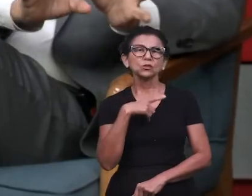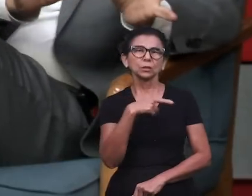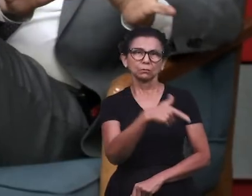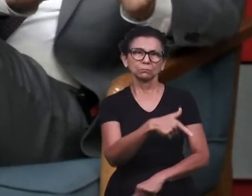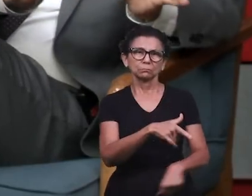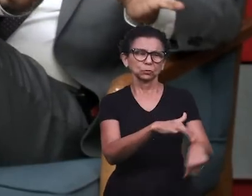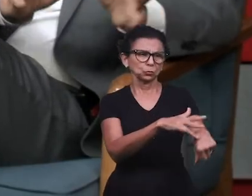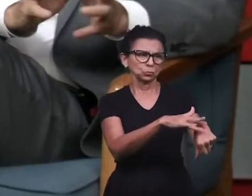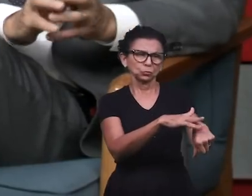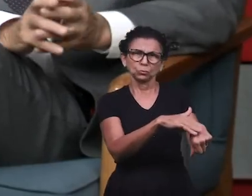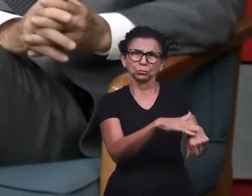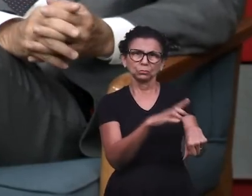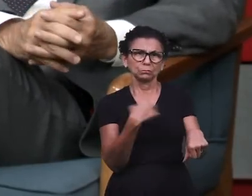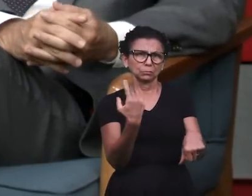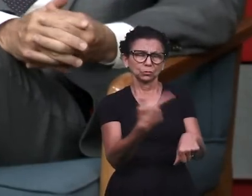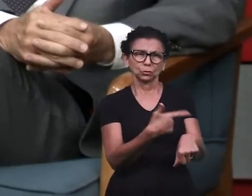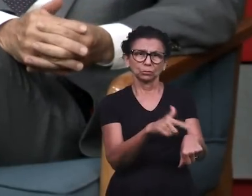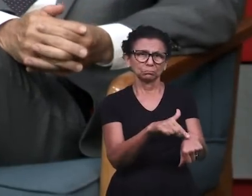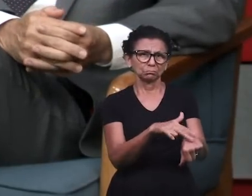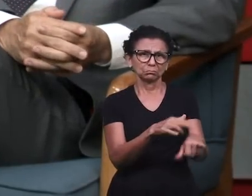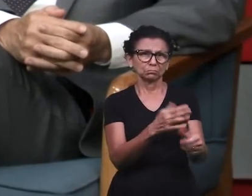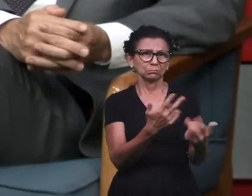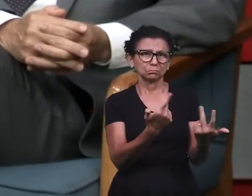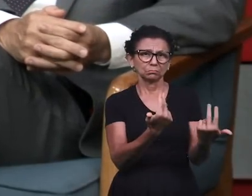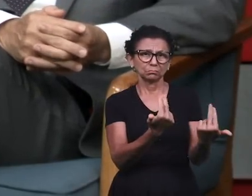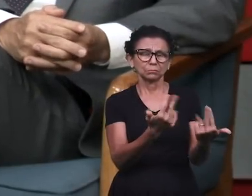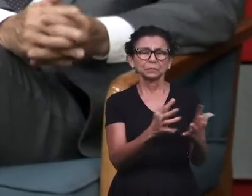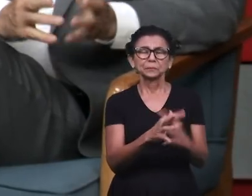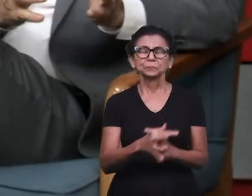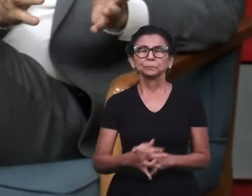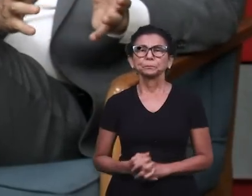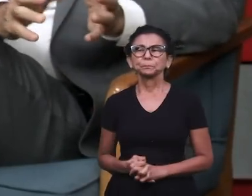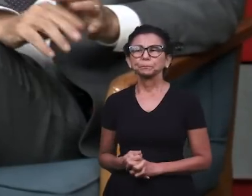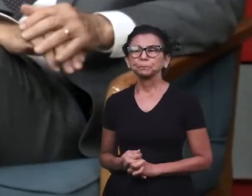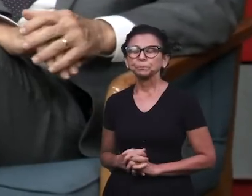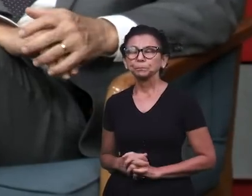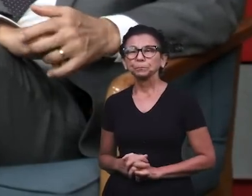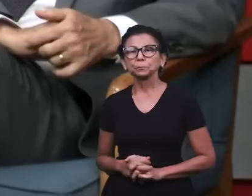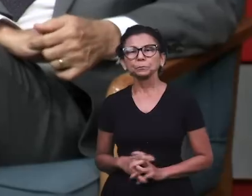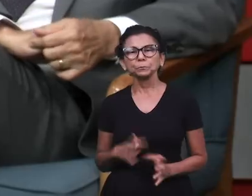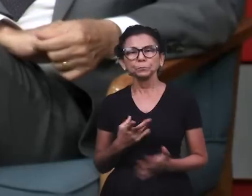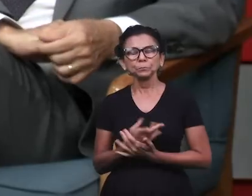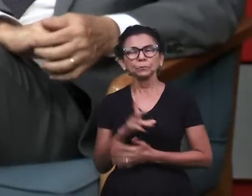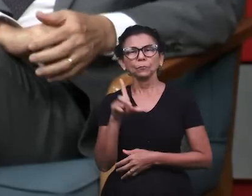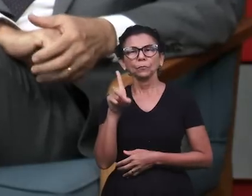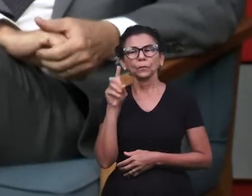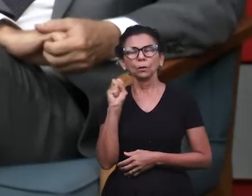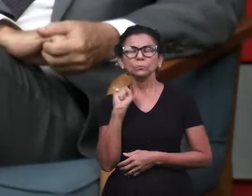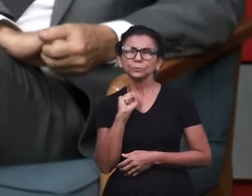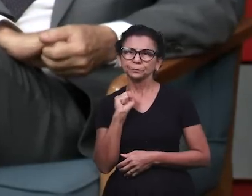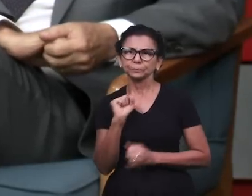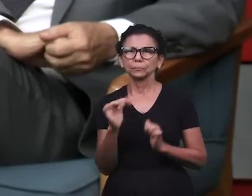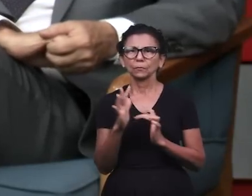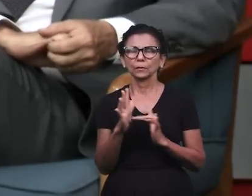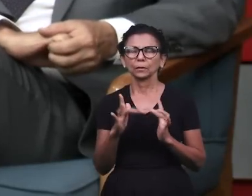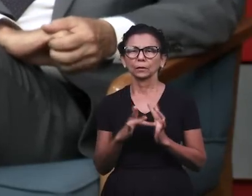ali porque todos eram portadores da doença. Um dia Jesus,